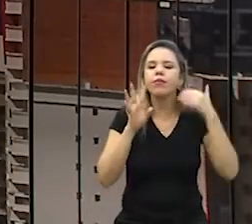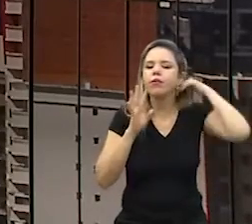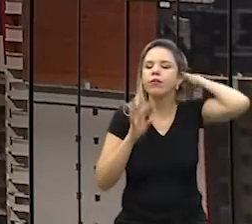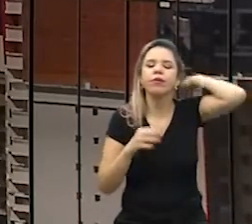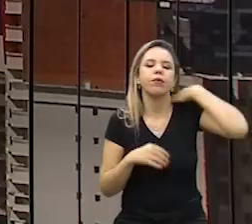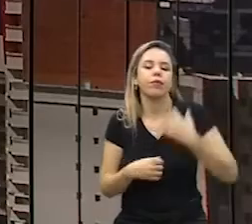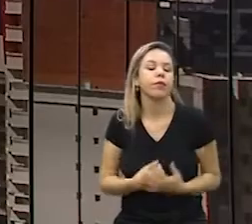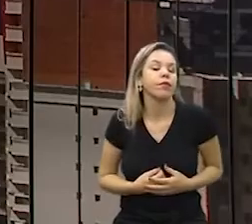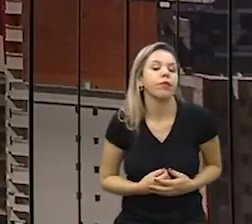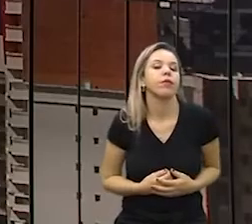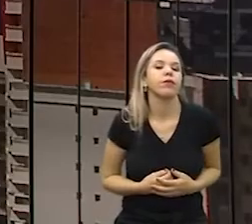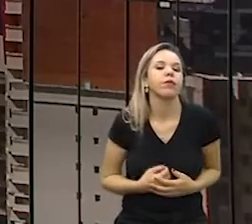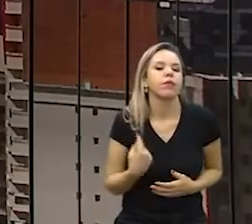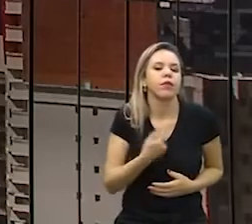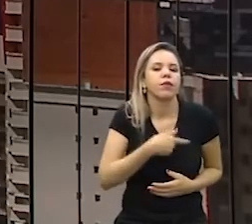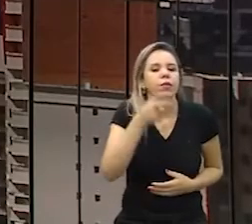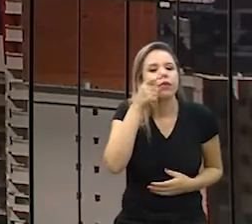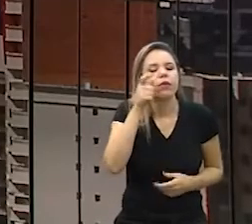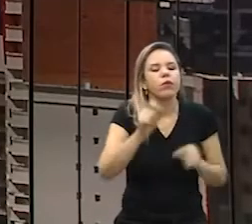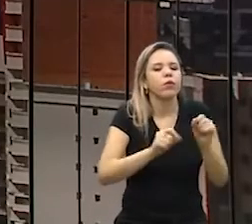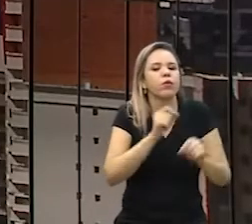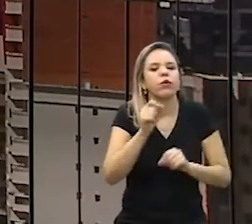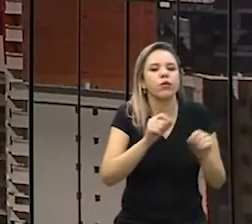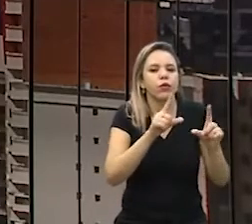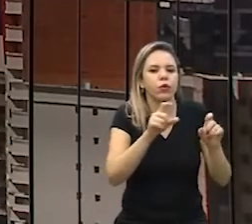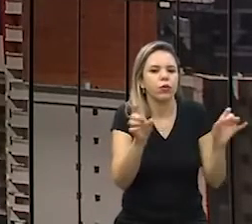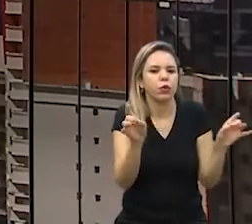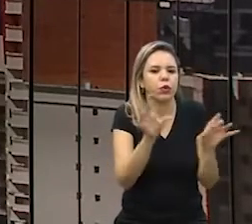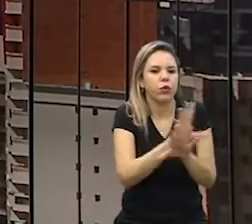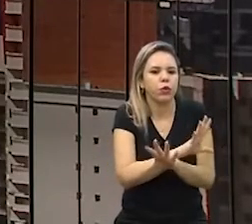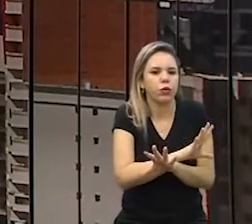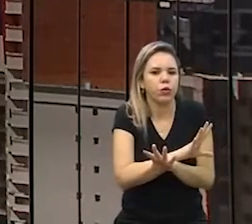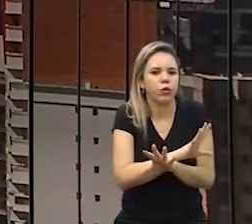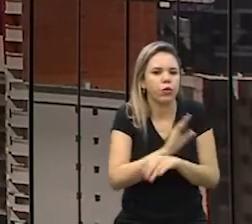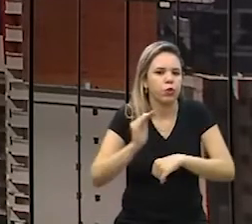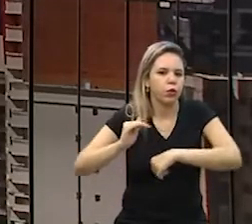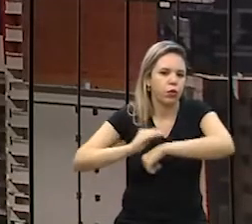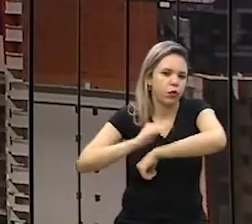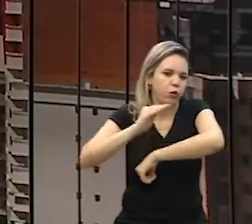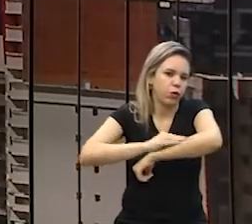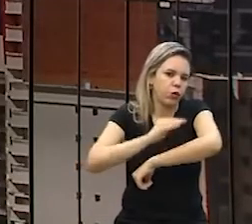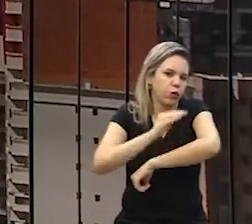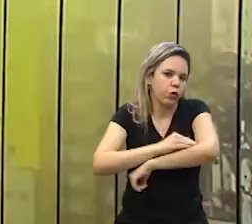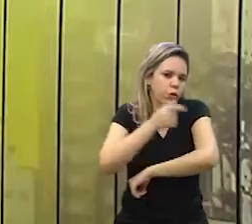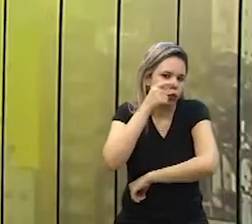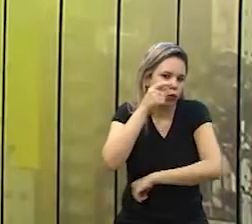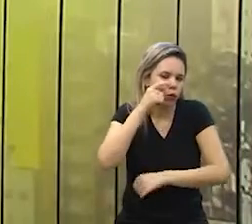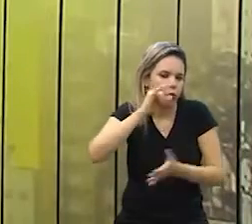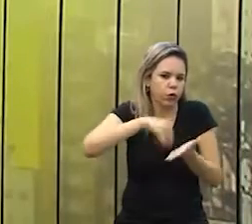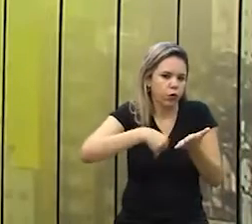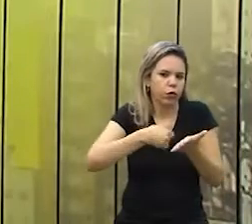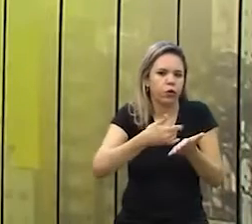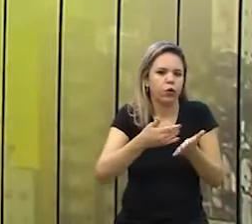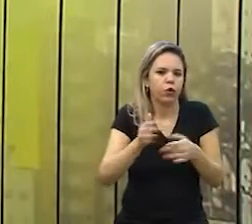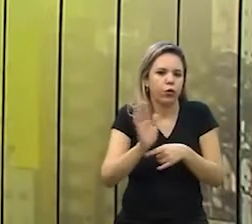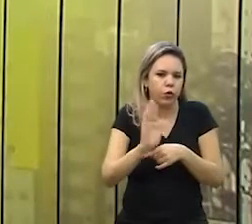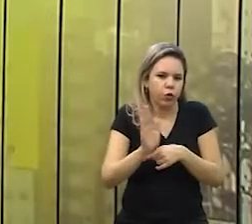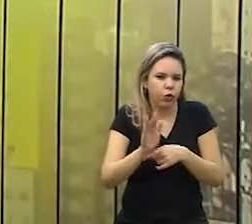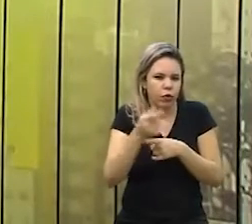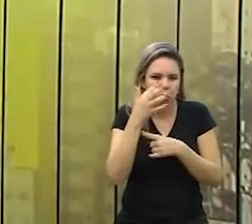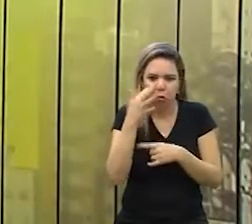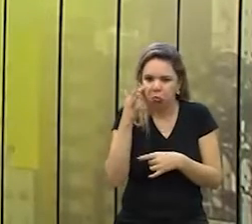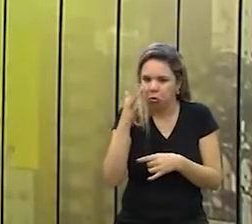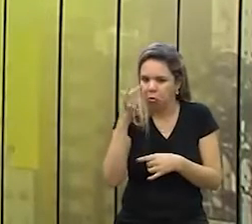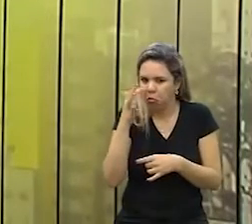legal. Exatamente. Agora, a gente vê a foto pronta, né? O sapo, para quem assiste o documentário, a gente vê aquelas imagens